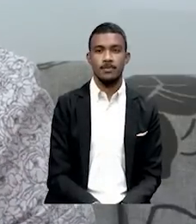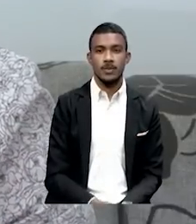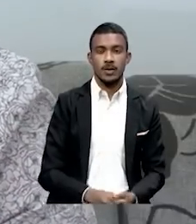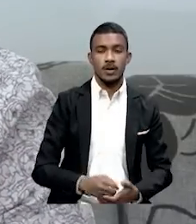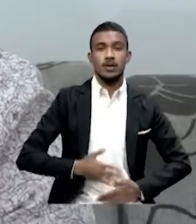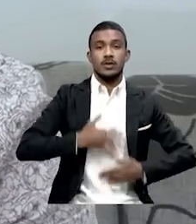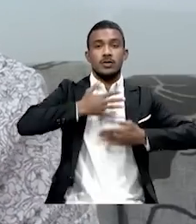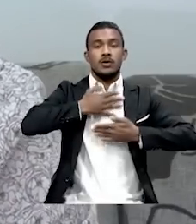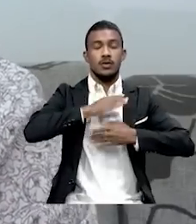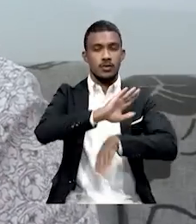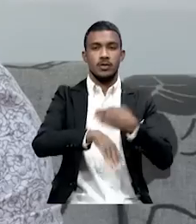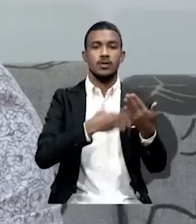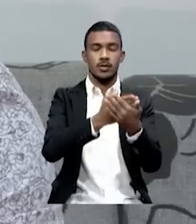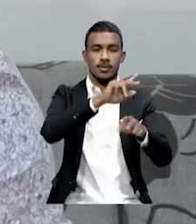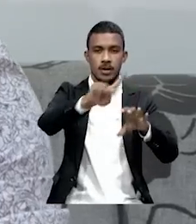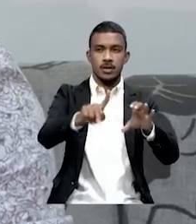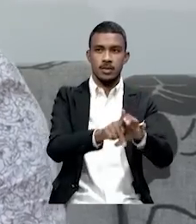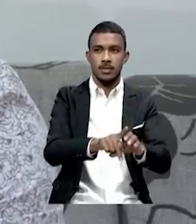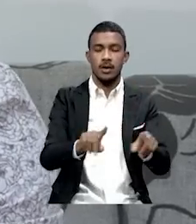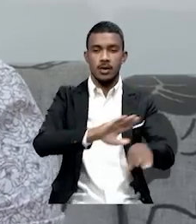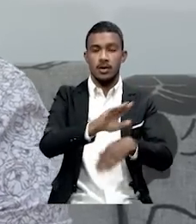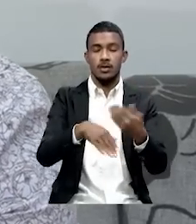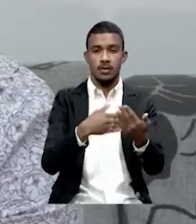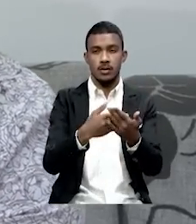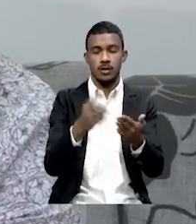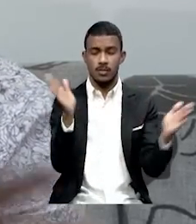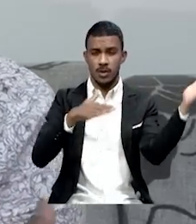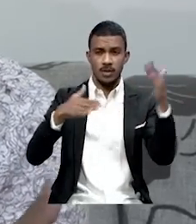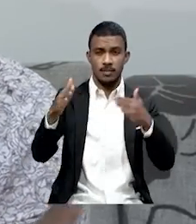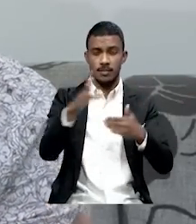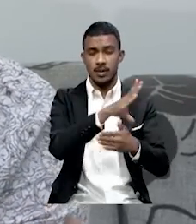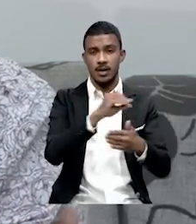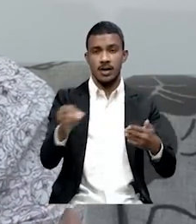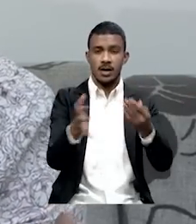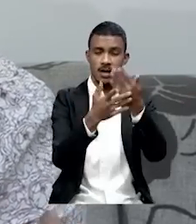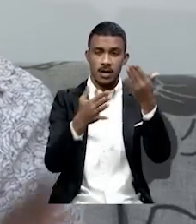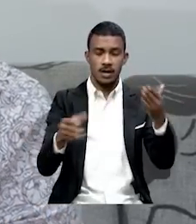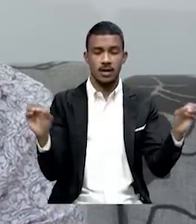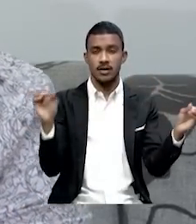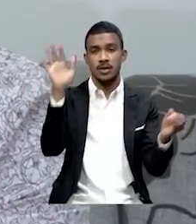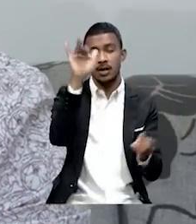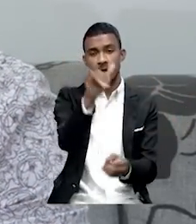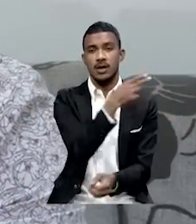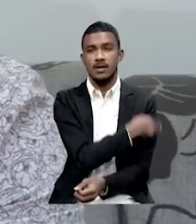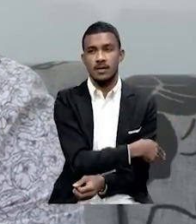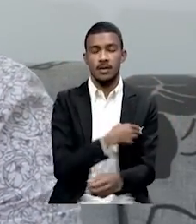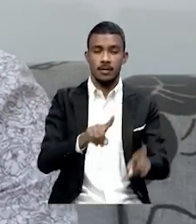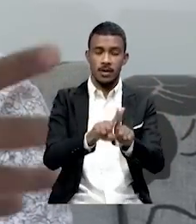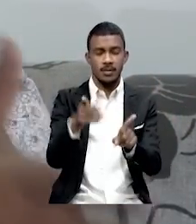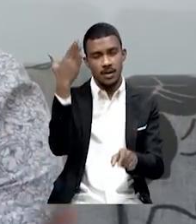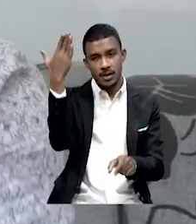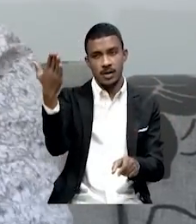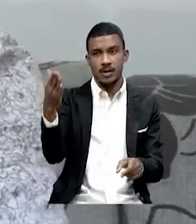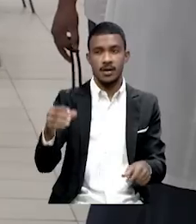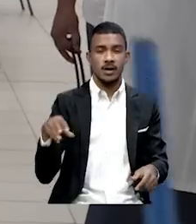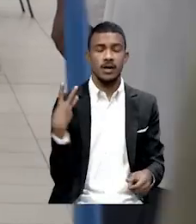tinha órgãos, né? Participa outro. Tava problema, rins, né? Nietan, lá estava baixa, né? Mas bem, ia nebatia, graças a Deus,